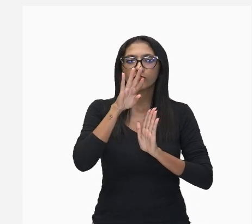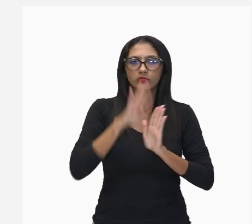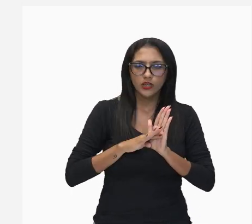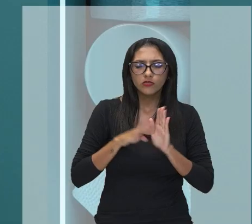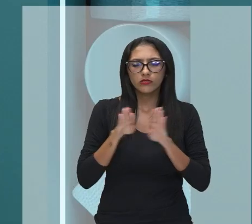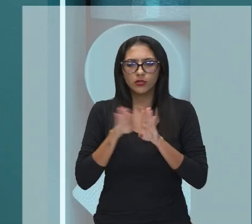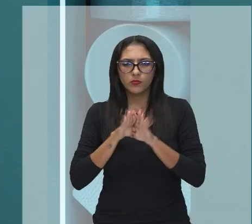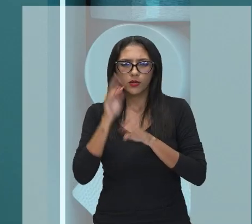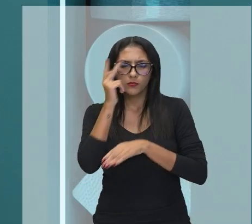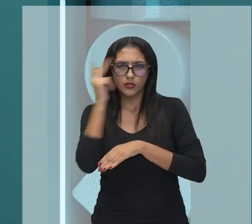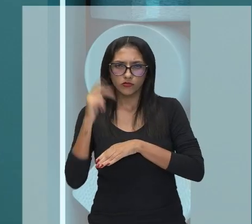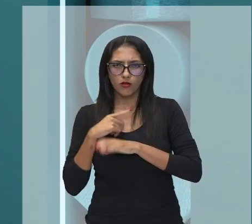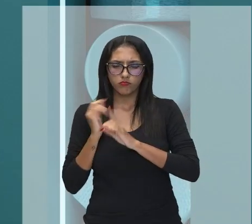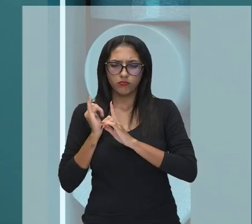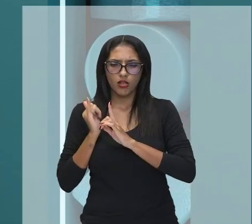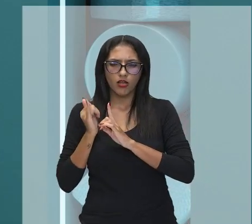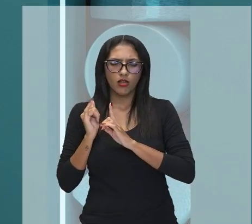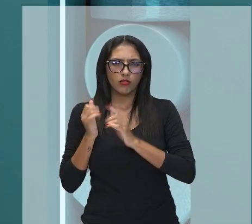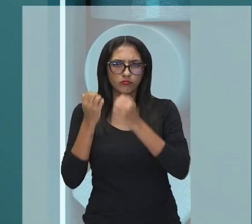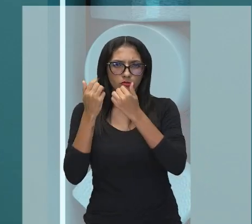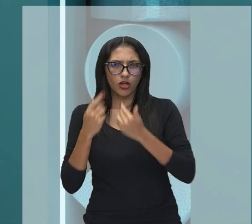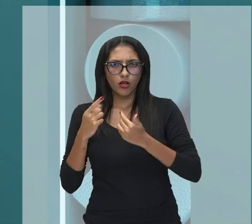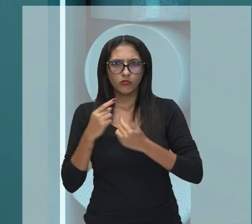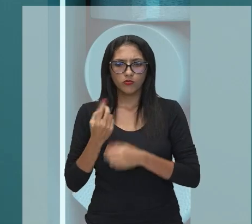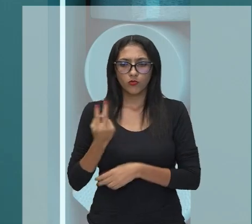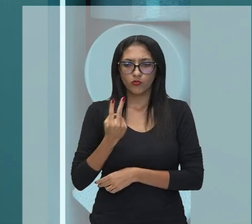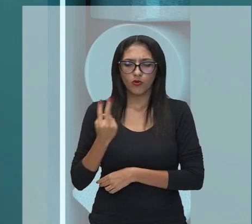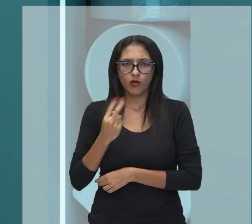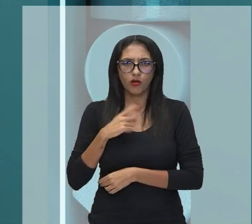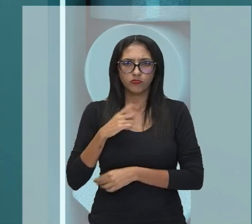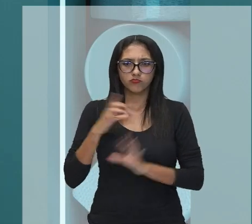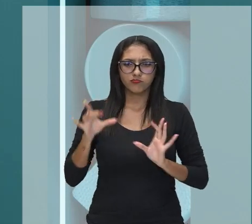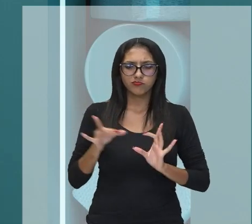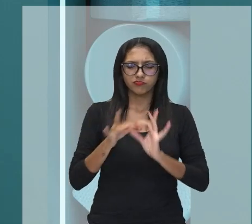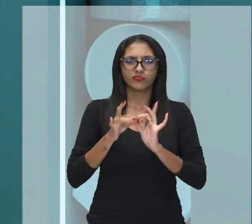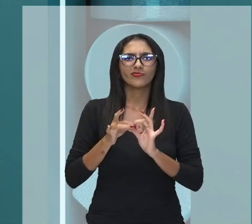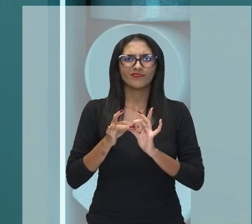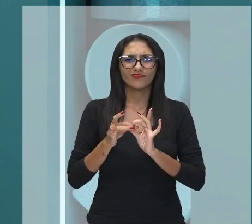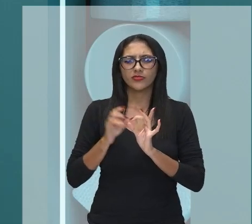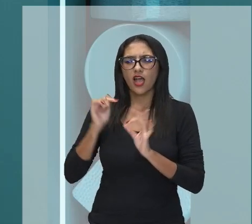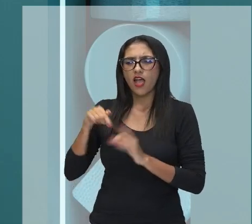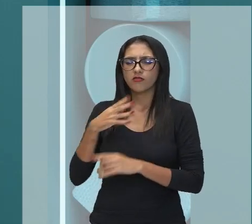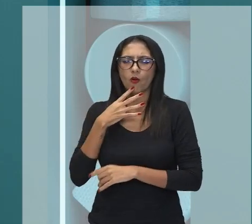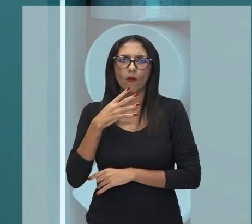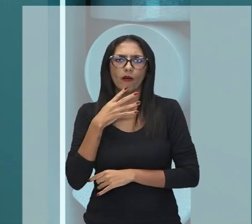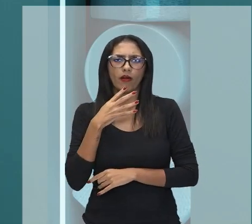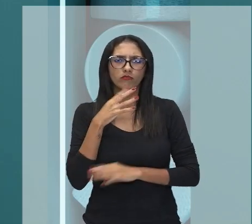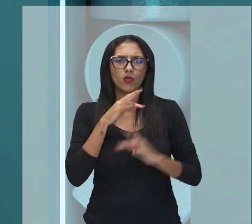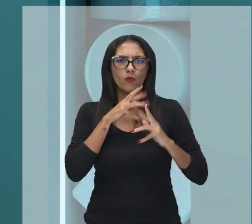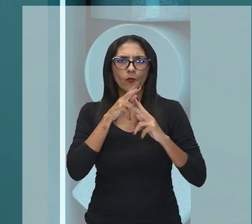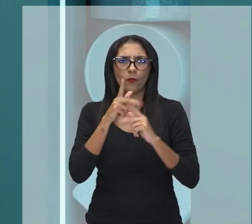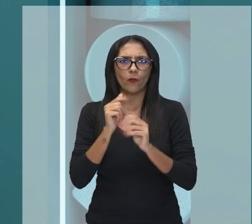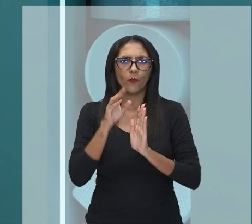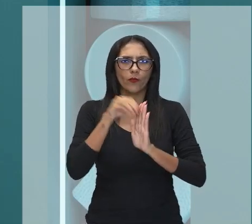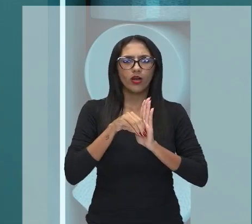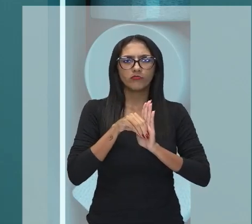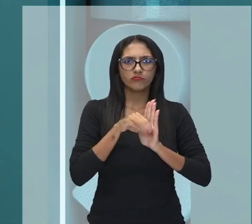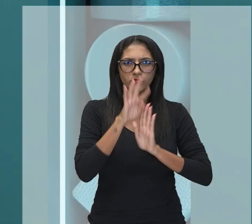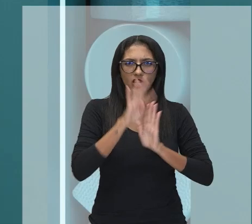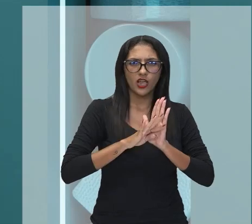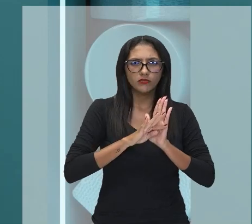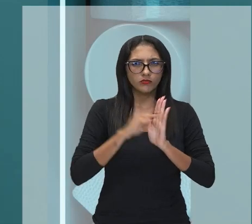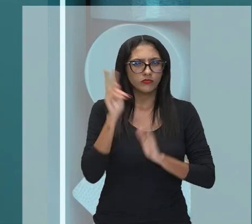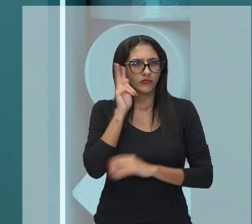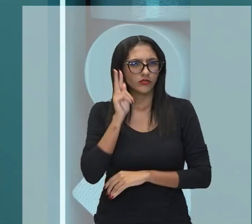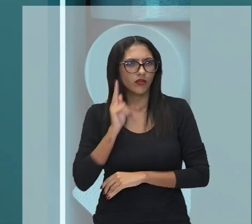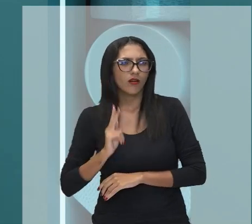muito próximos. Então nós vamos ter um narrador que, por ser tão íntimo, tão próximo do personagem, por conseguir mergulhar profundamente